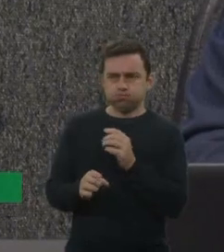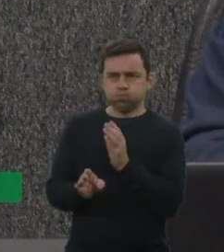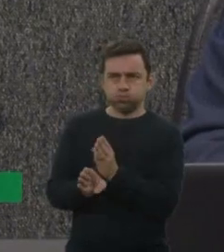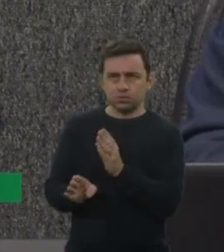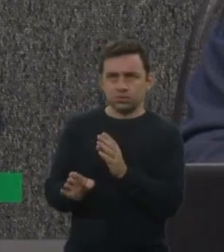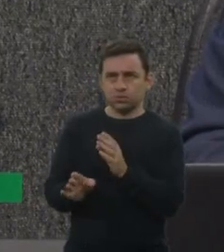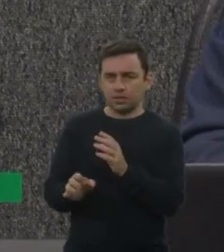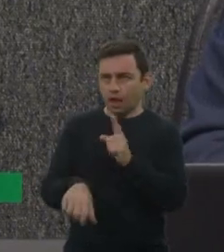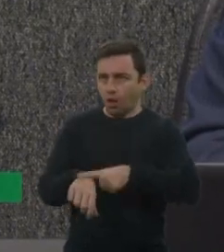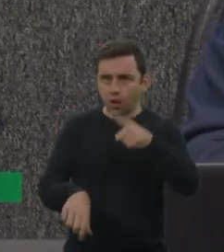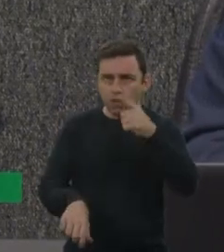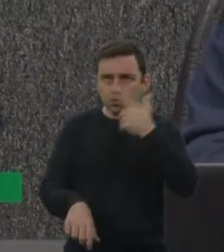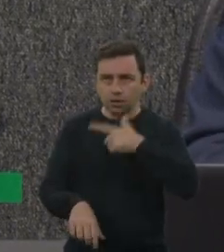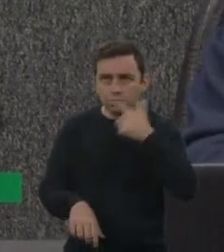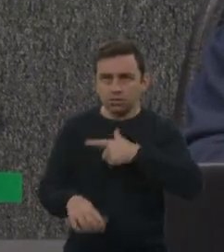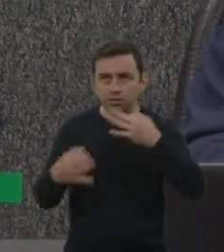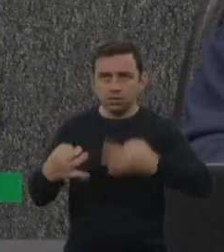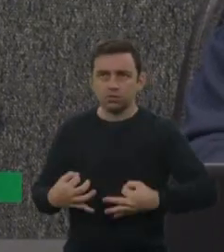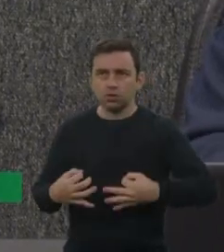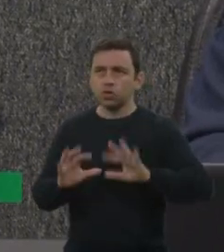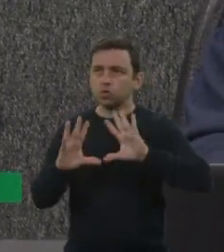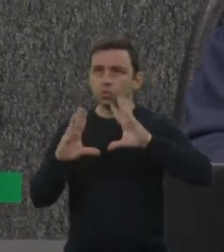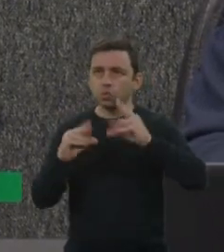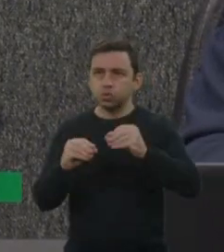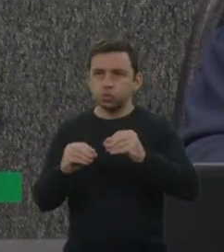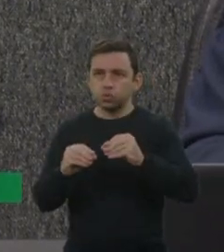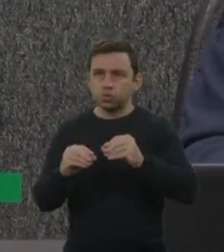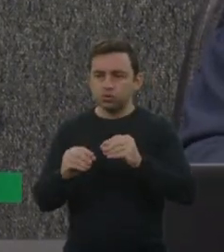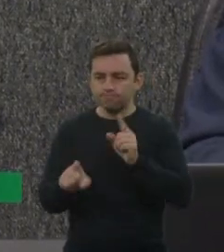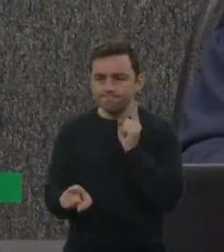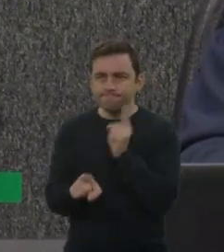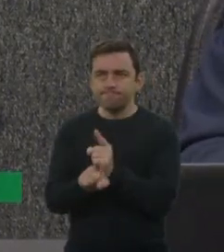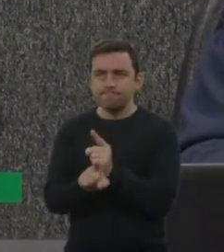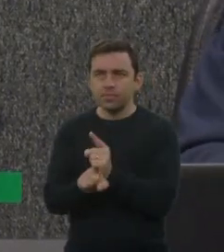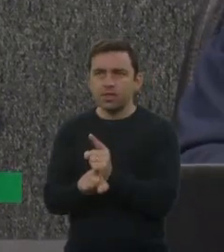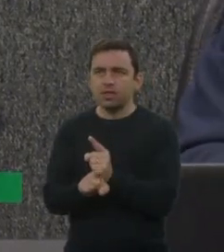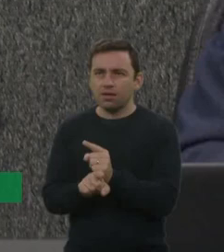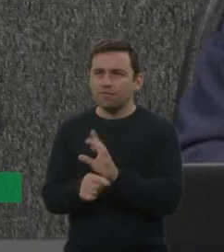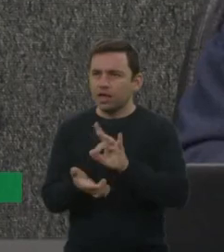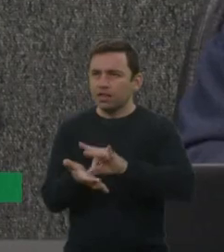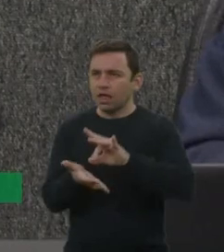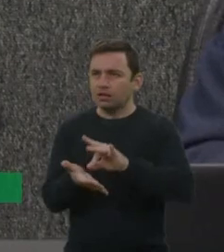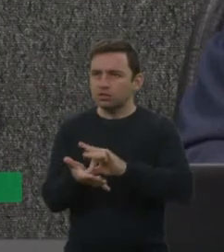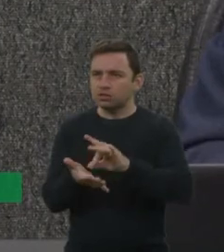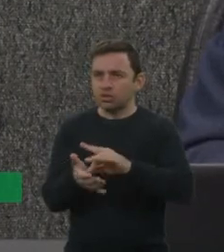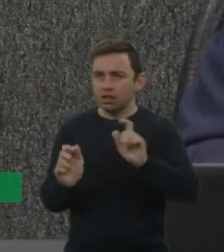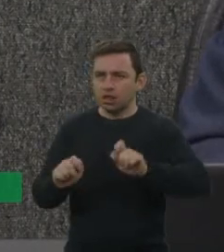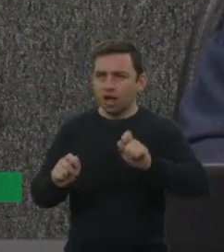diagnóstico? Será que todos que estão fechando o diagnóstico têm condições clínicas